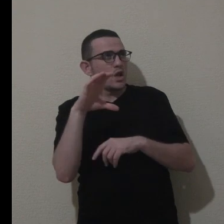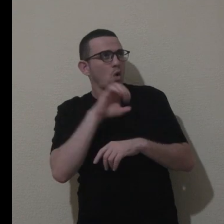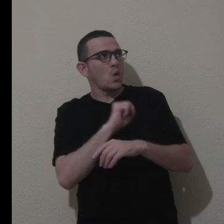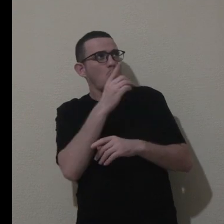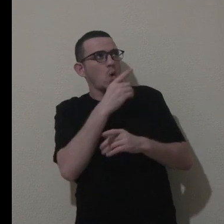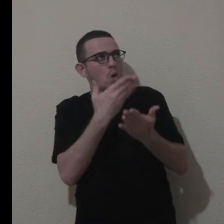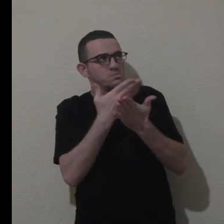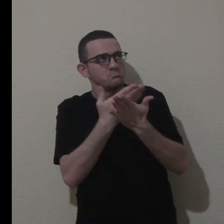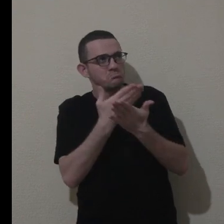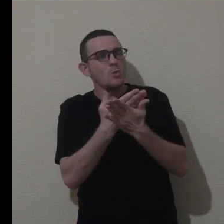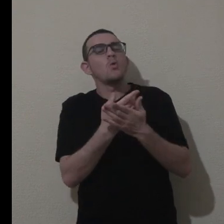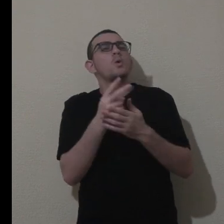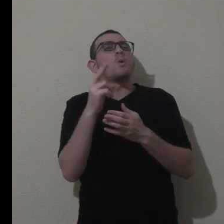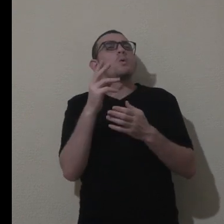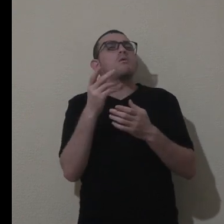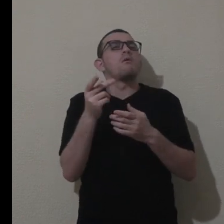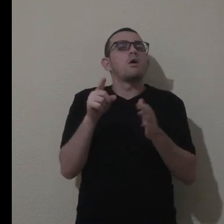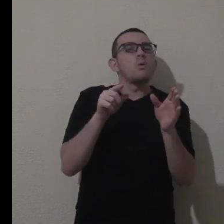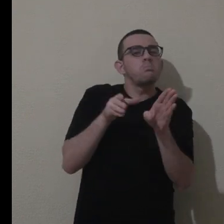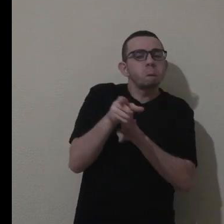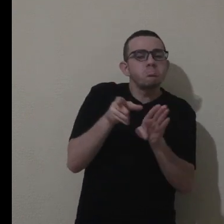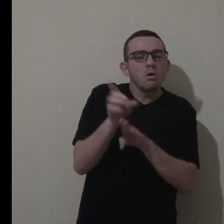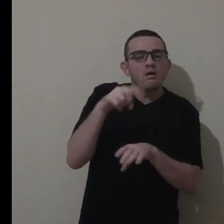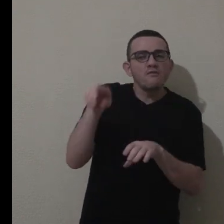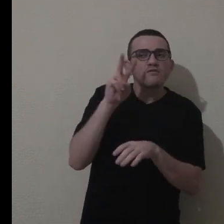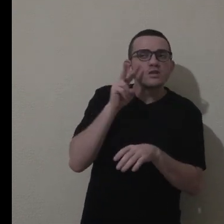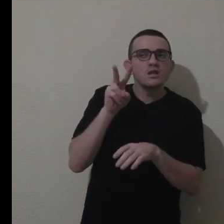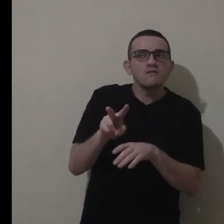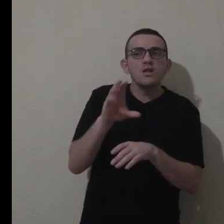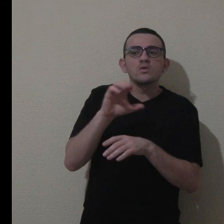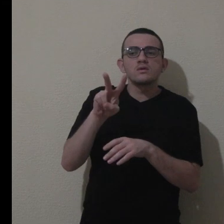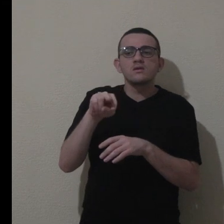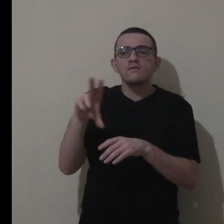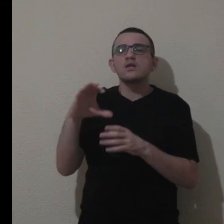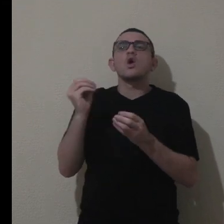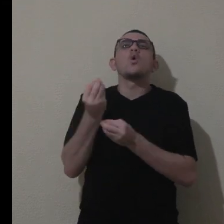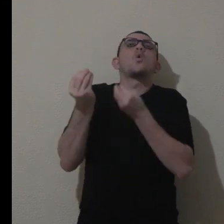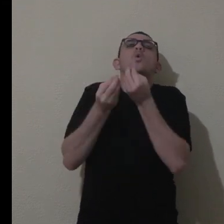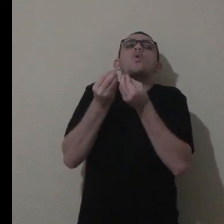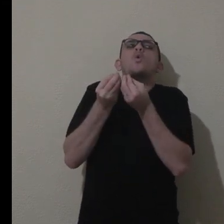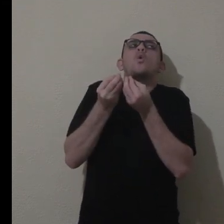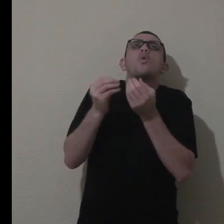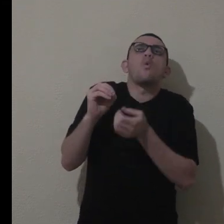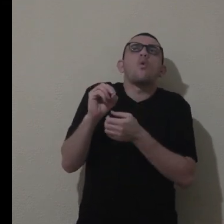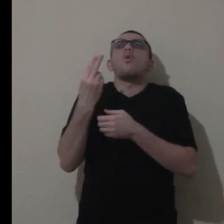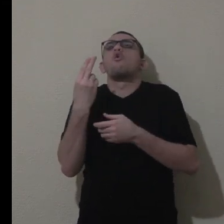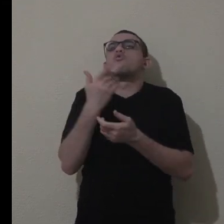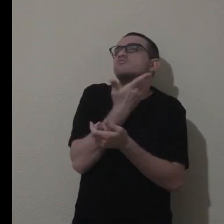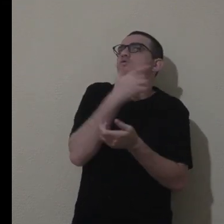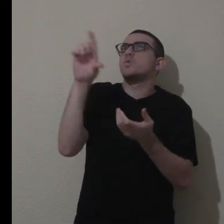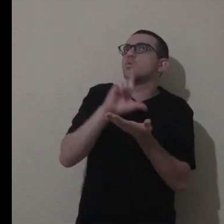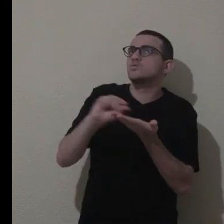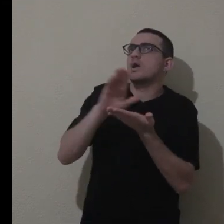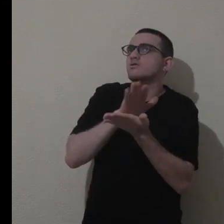esse tipo de estudo, eu recomendo que vocês olhem, né, no CDC mesmo, ou no PubMed, alguns resultados